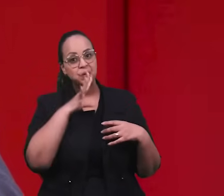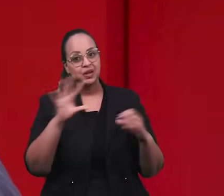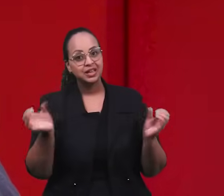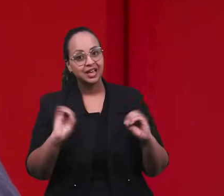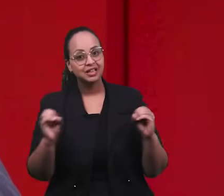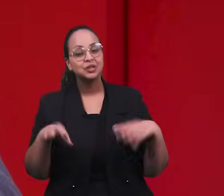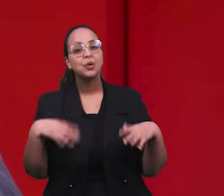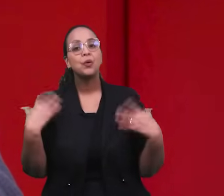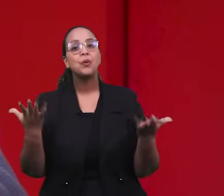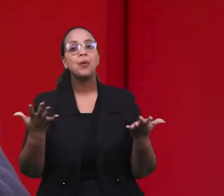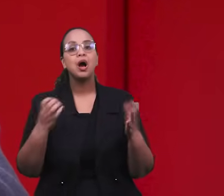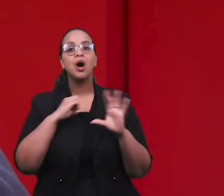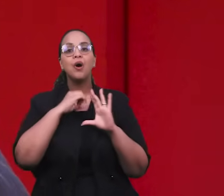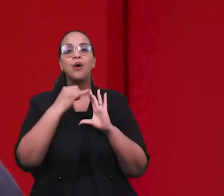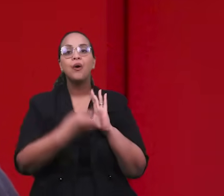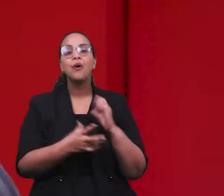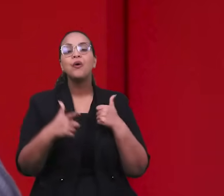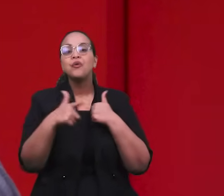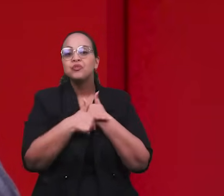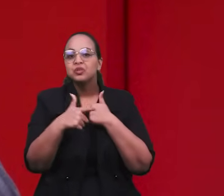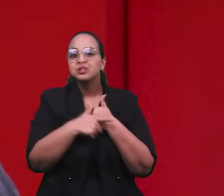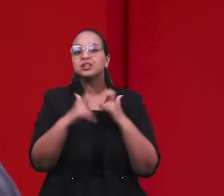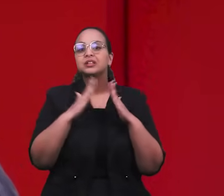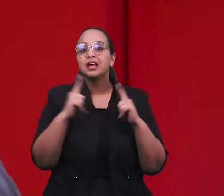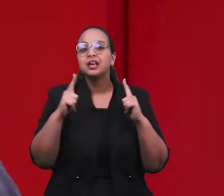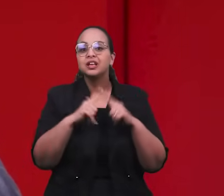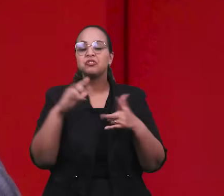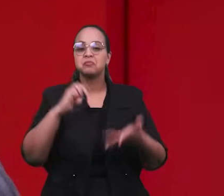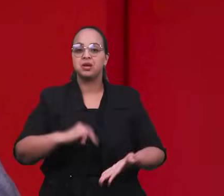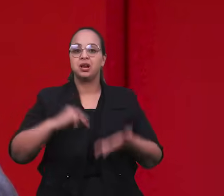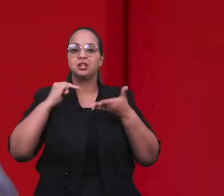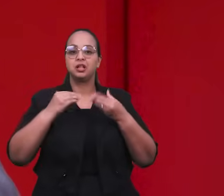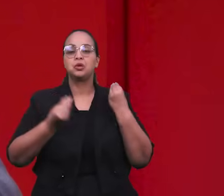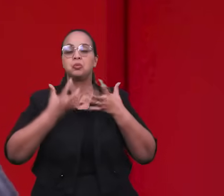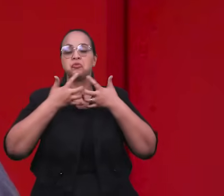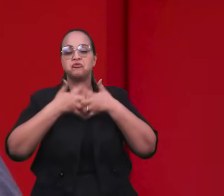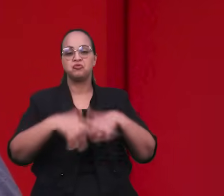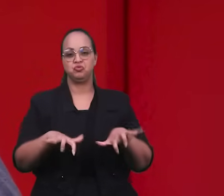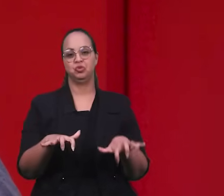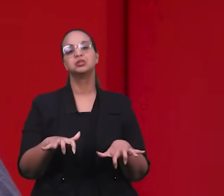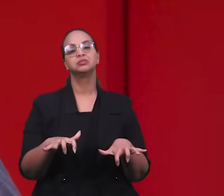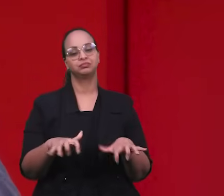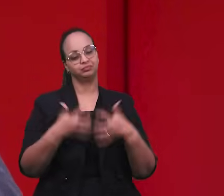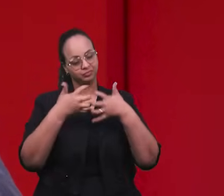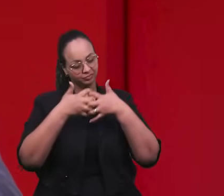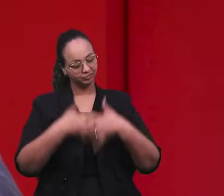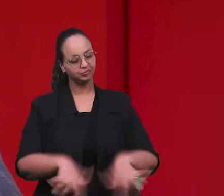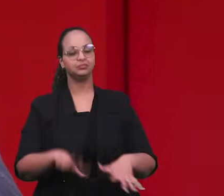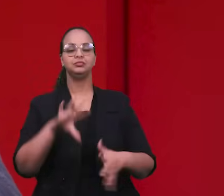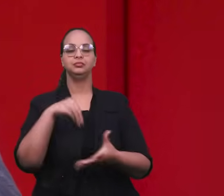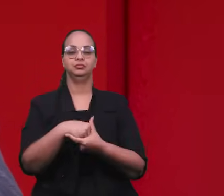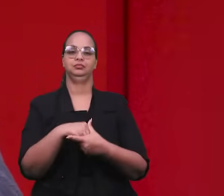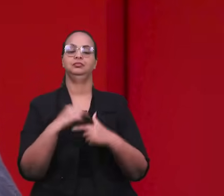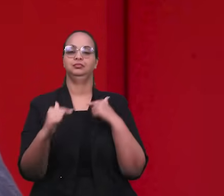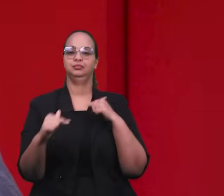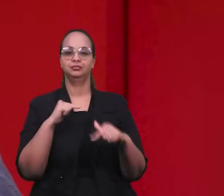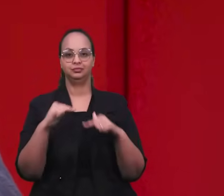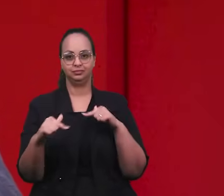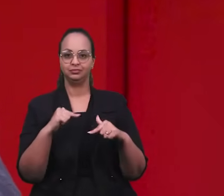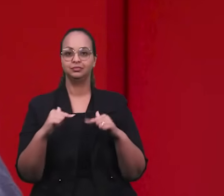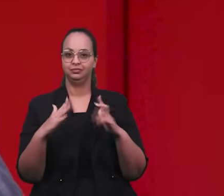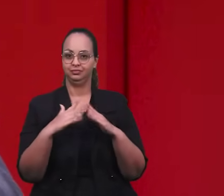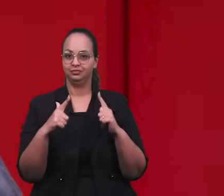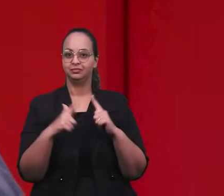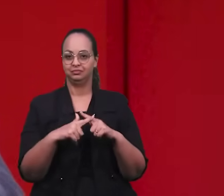conhecem, né, a igreja, tomam ciência de como funciona, né, os trabalhos na